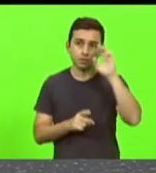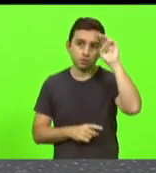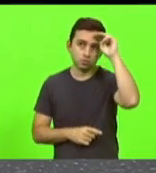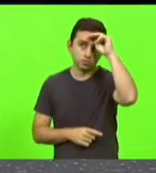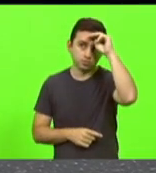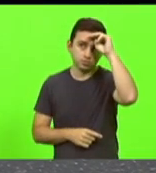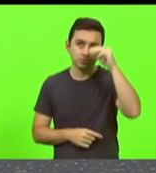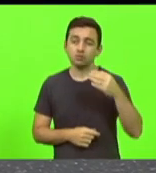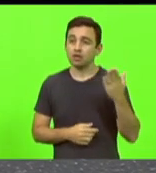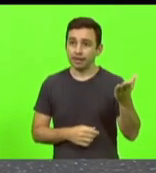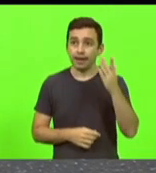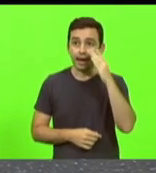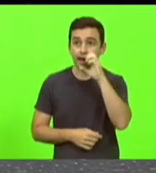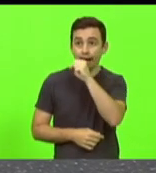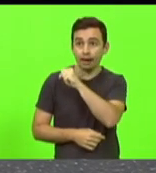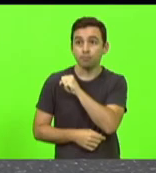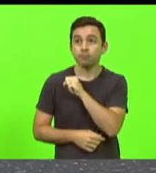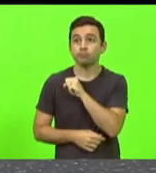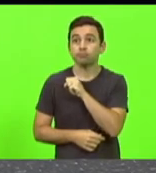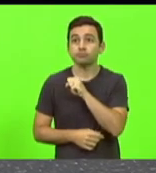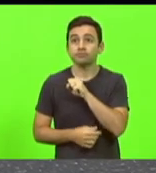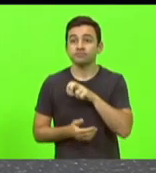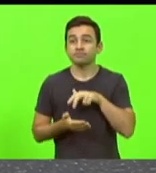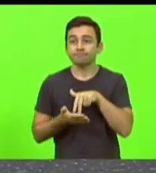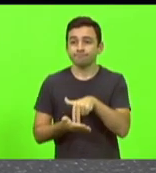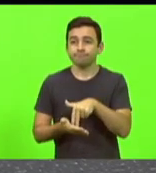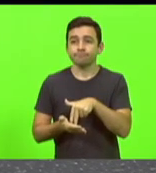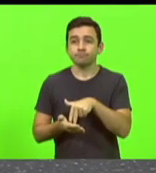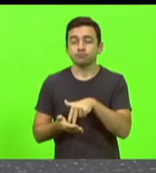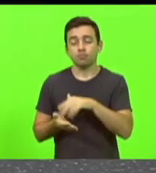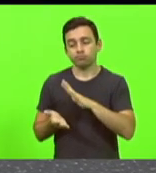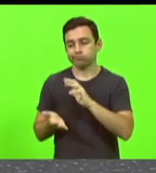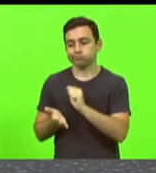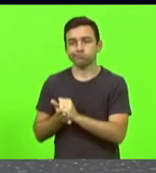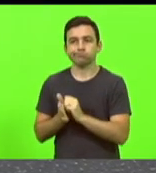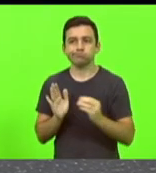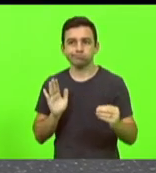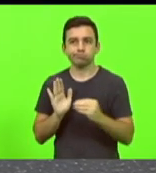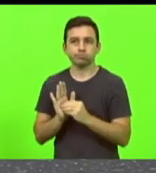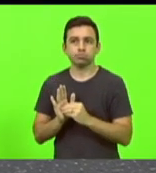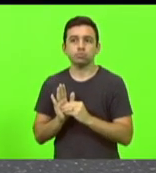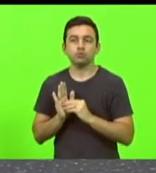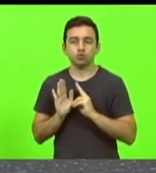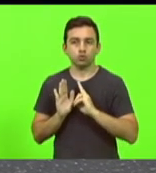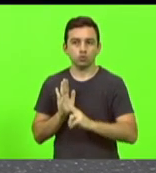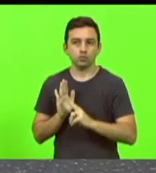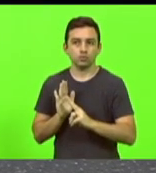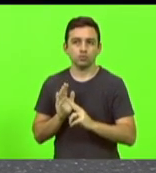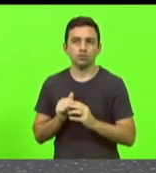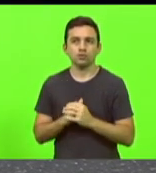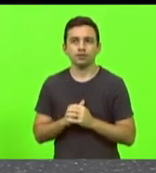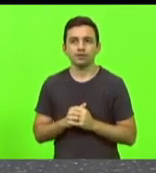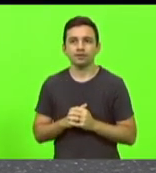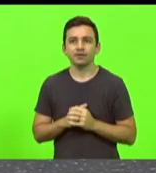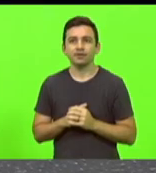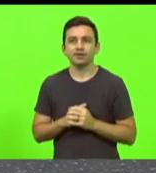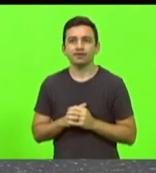se apressou em fazer a indicação do deputado Sopelsa. Seria uma correria